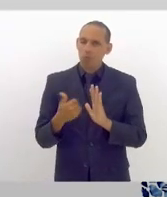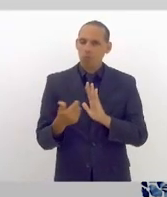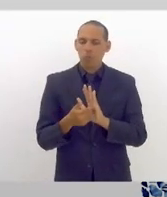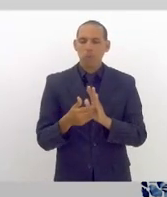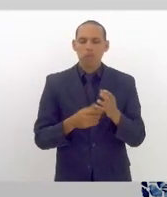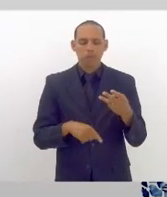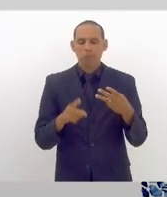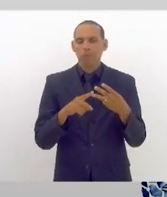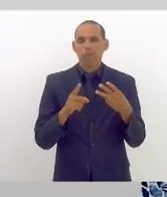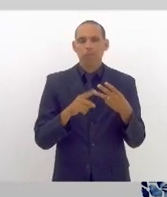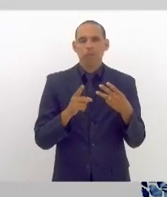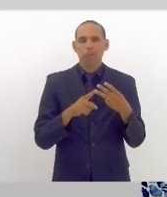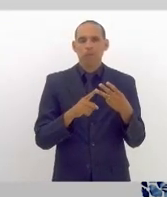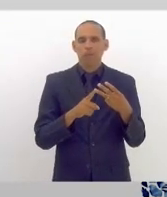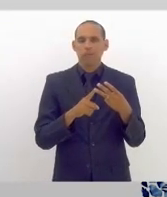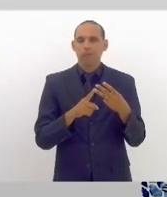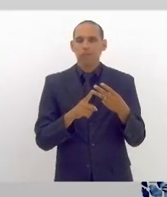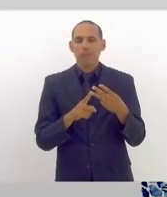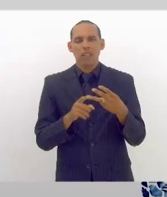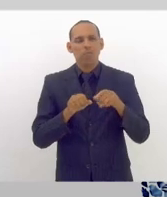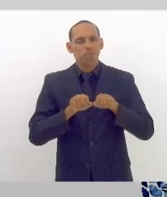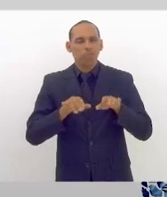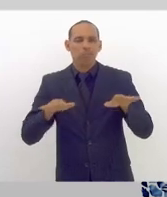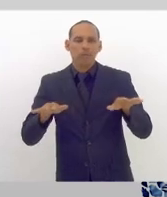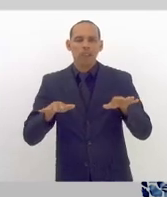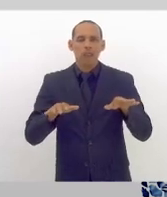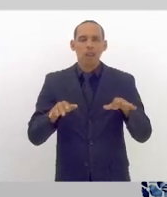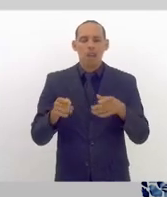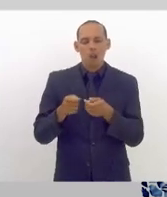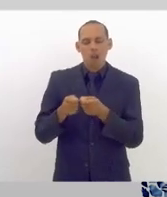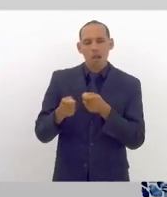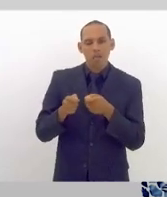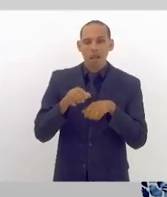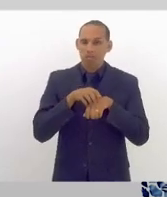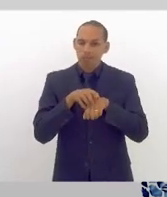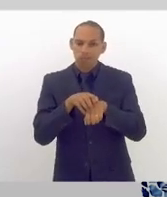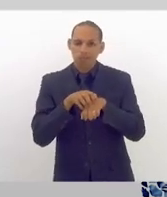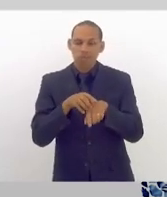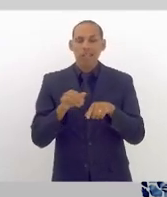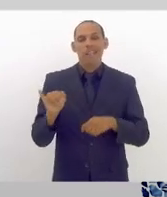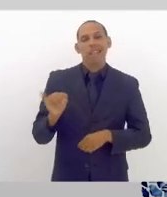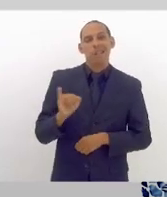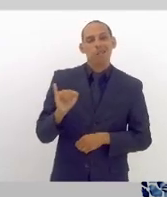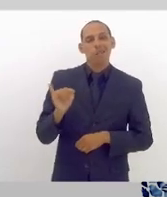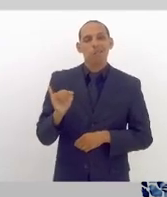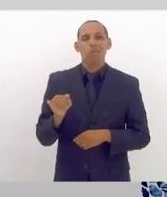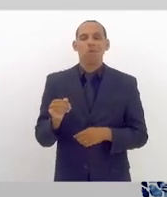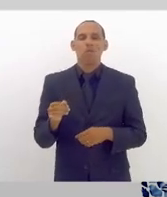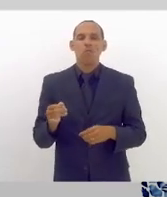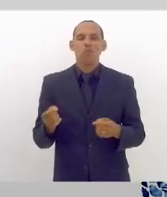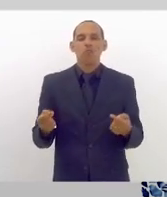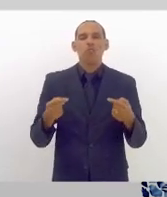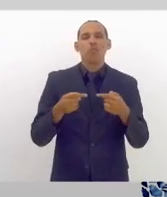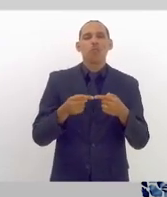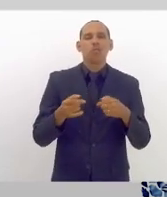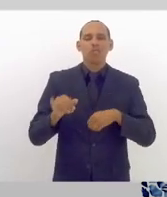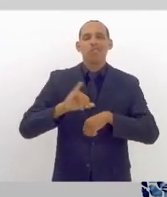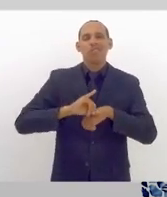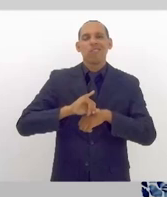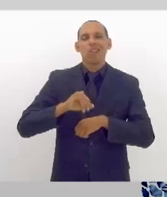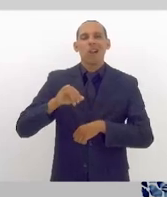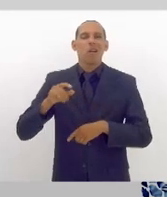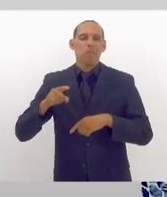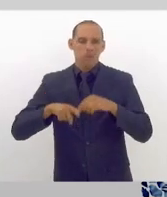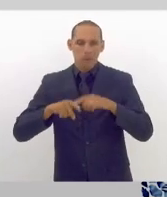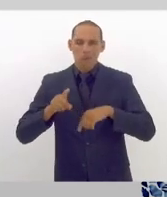de distribuição de Comércio e transporte né e os impostos sobre produtos que compõem o valor da oferta total dos produtos a preços de